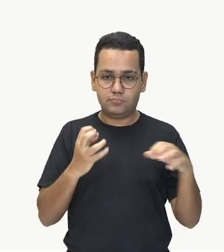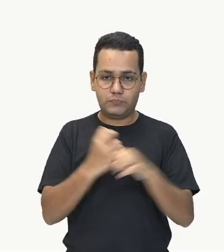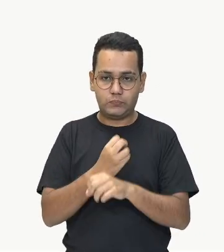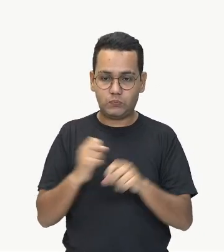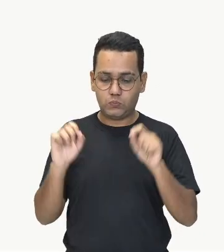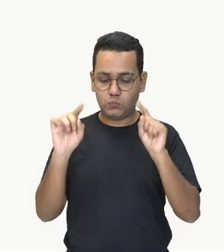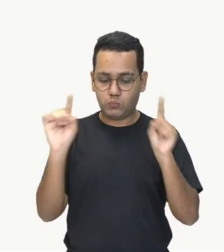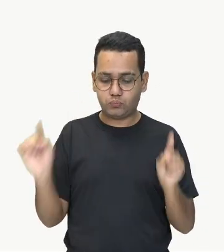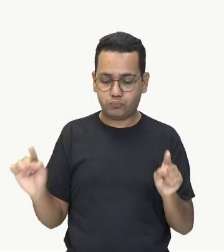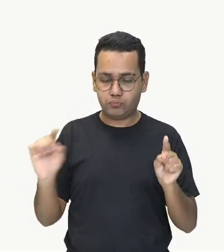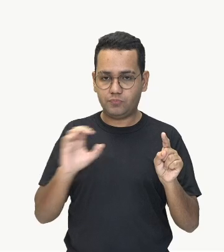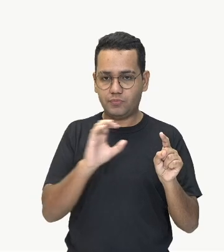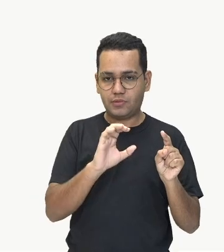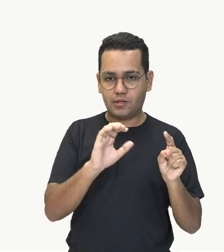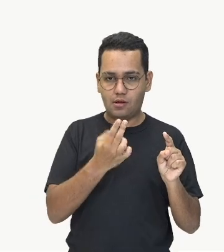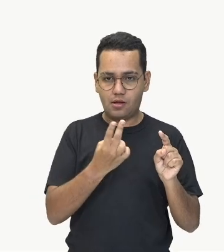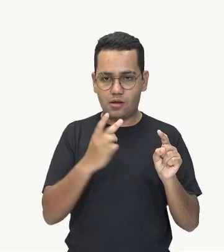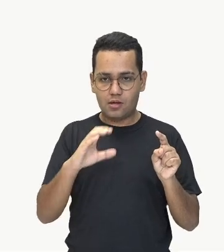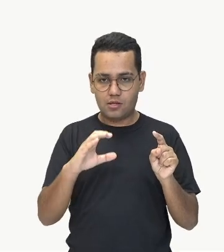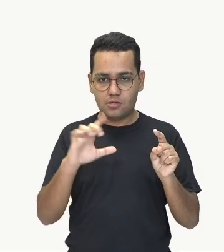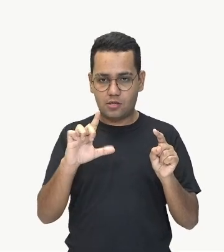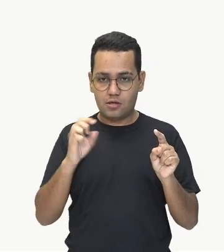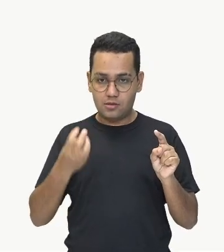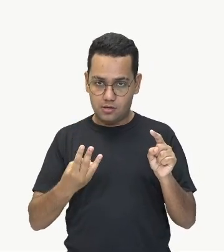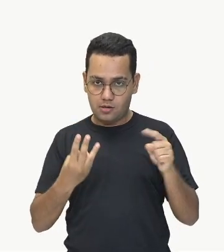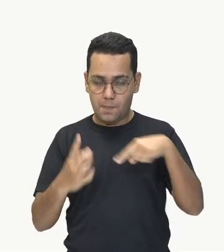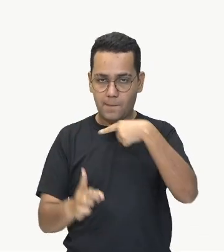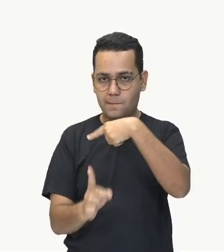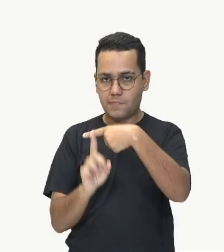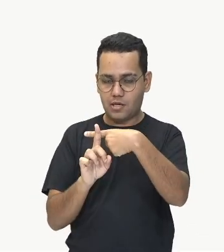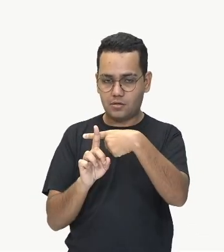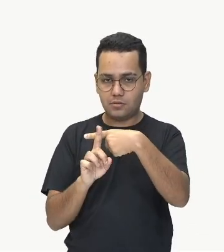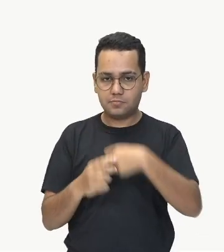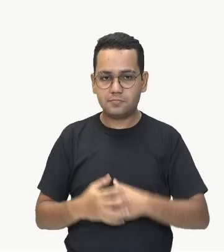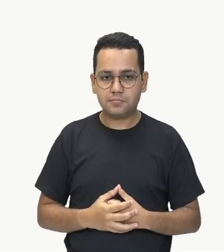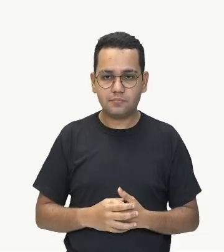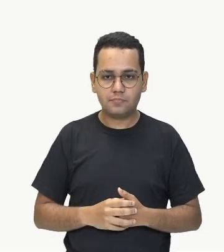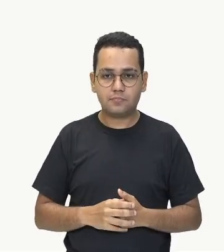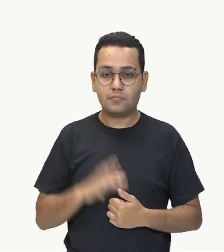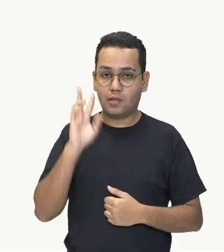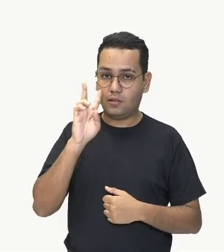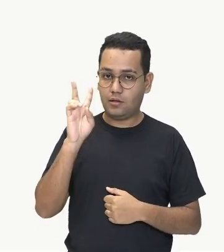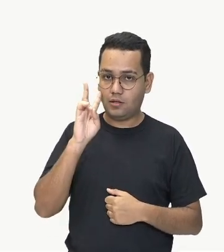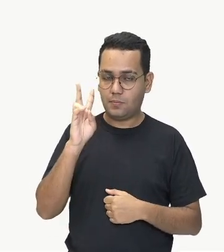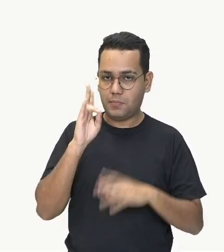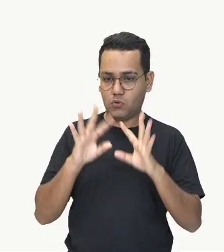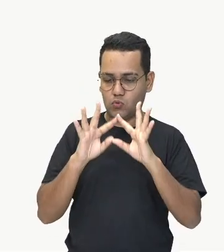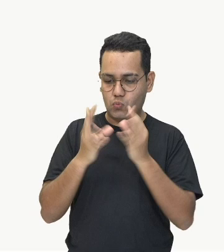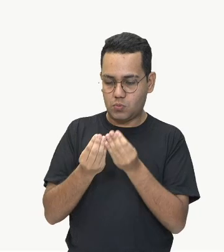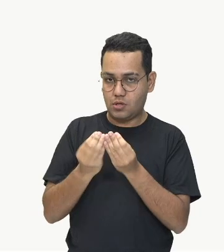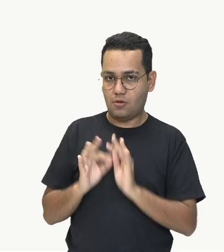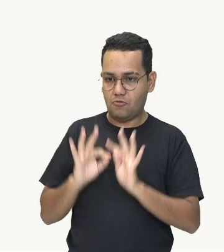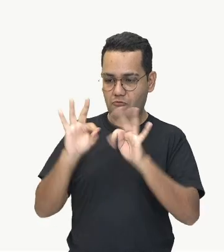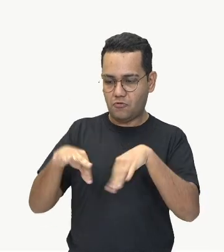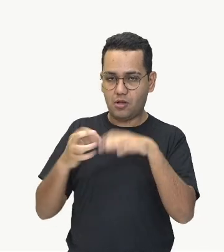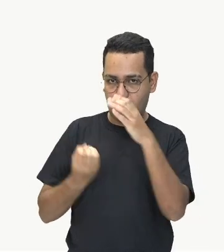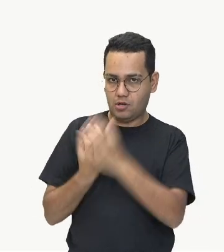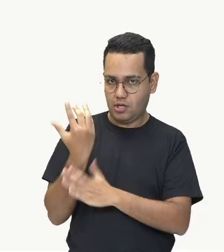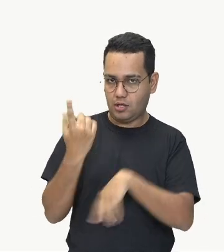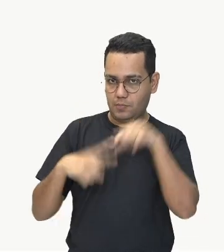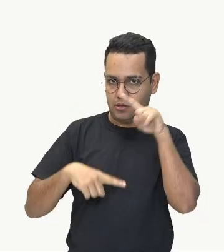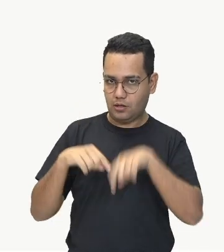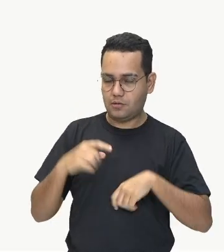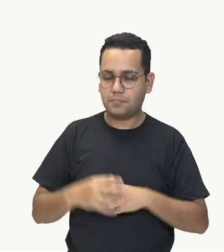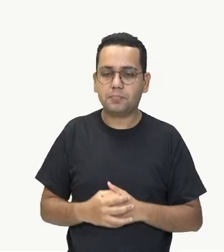CCL 3 mais que aqui a gente tá falando do produto né 3